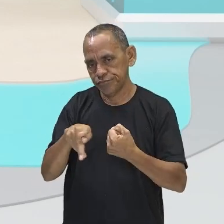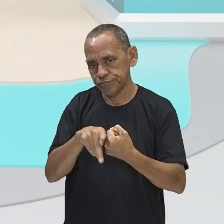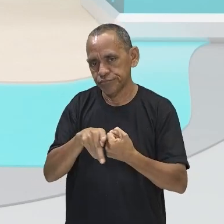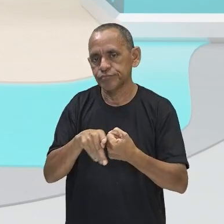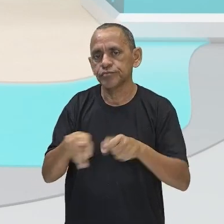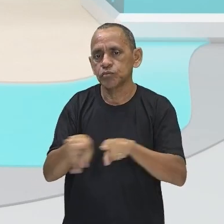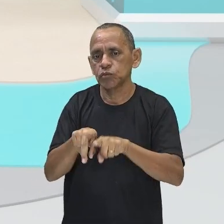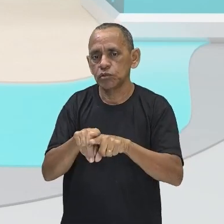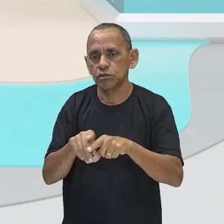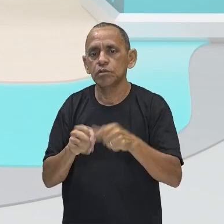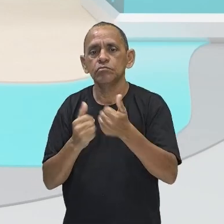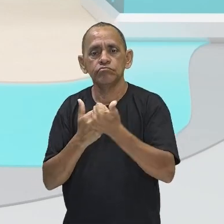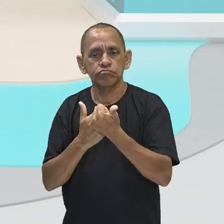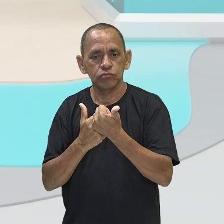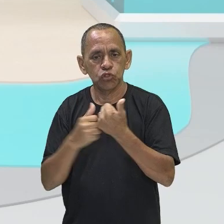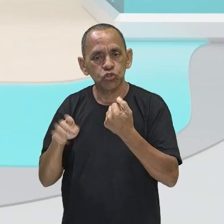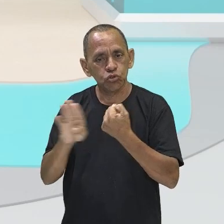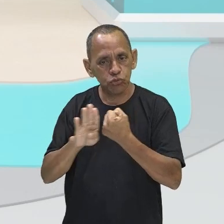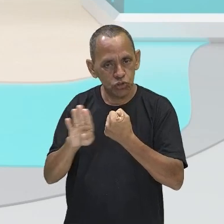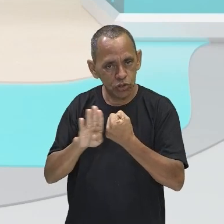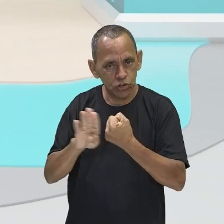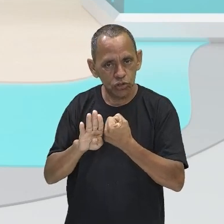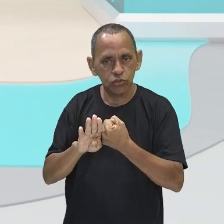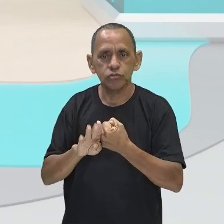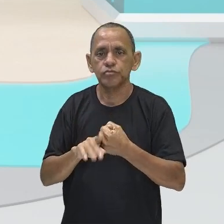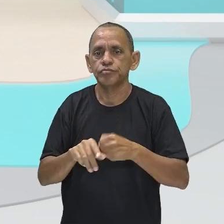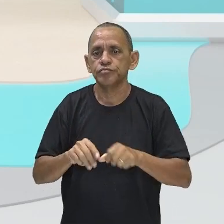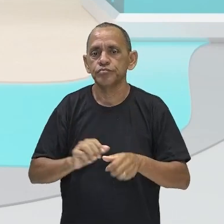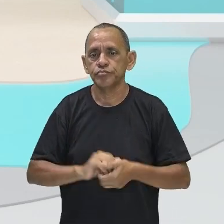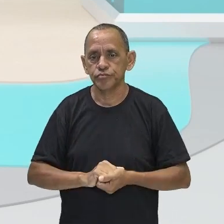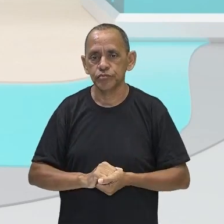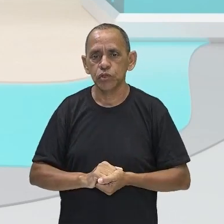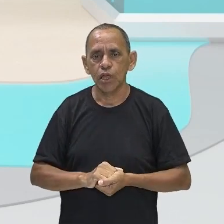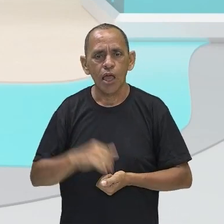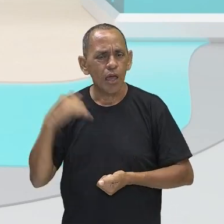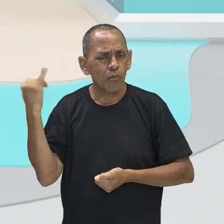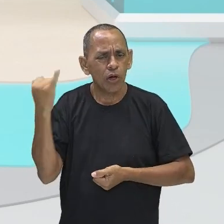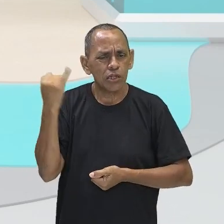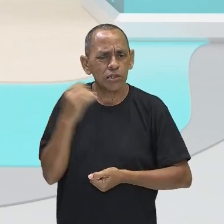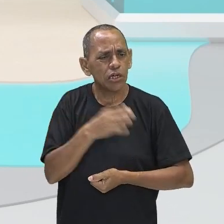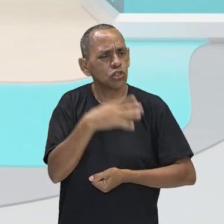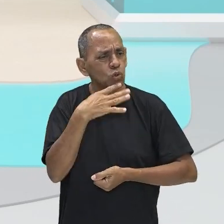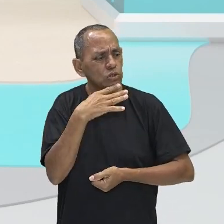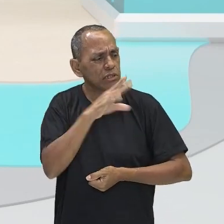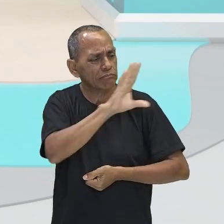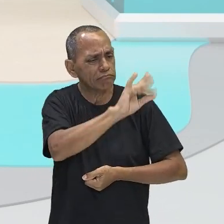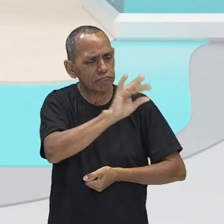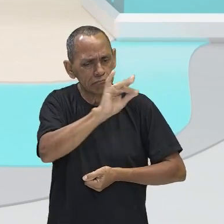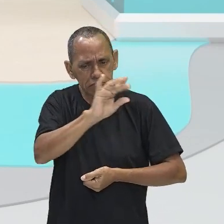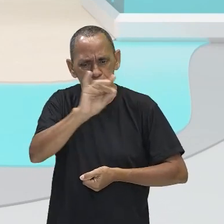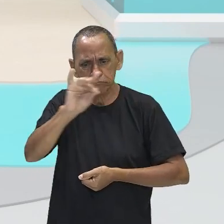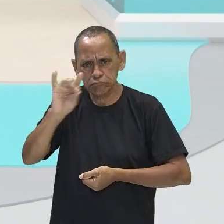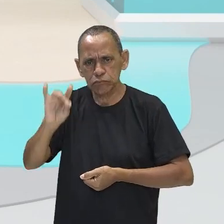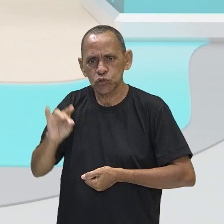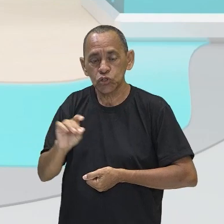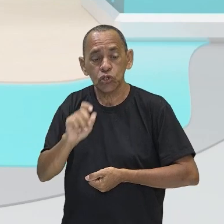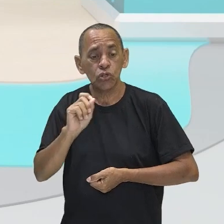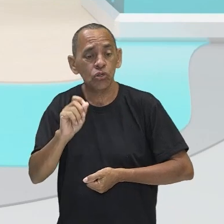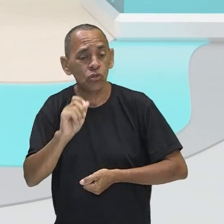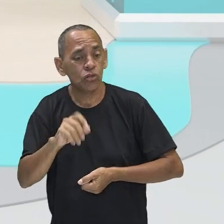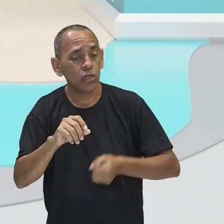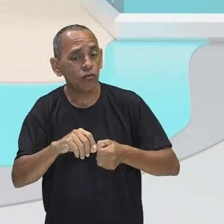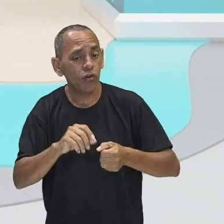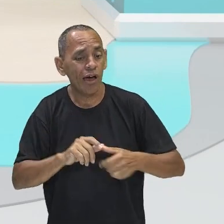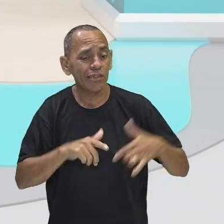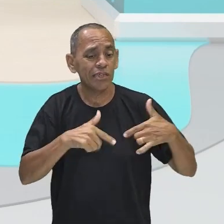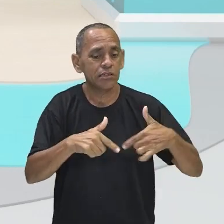importante que nós saibamos o que vem ser cada um deles e o trabalho que eles fazem, e é o que nós vamos observar agora